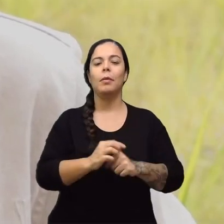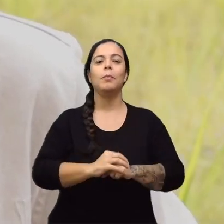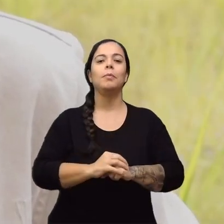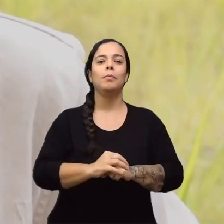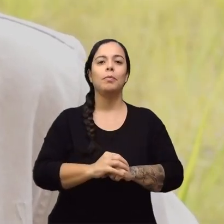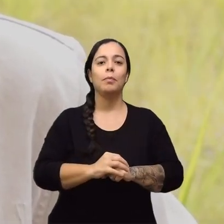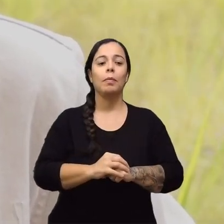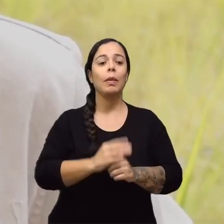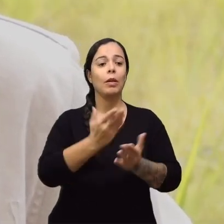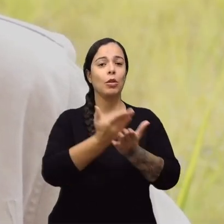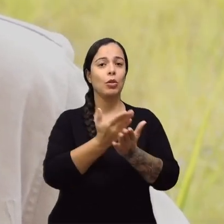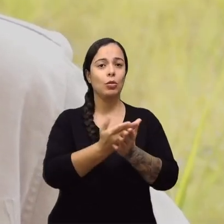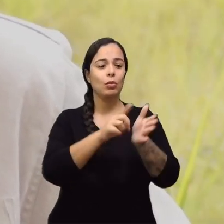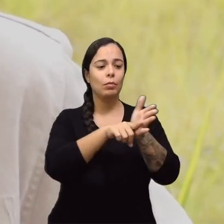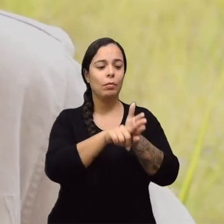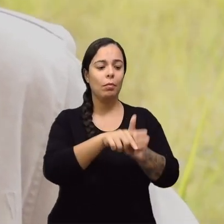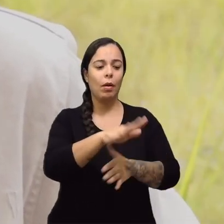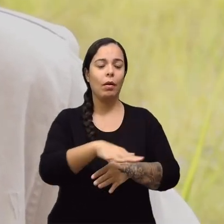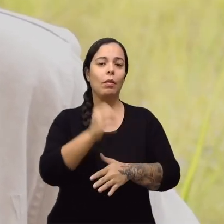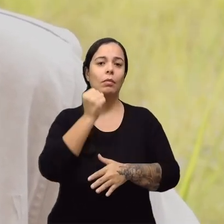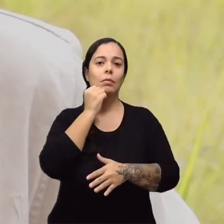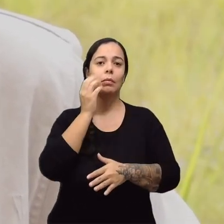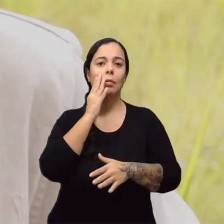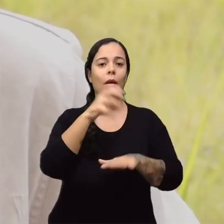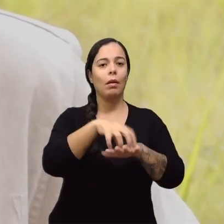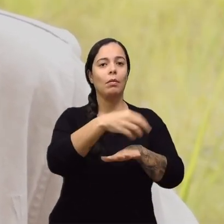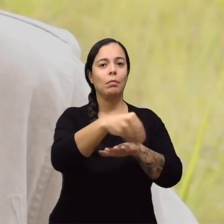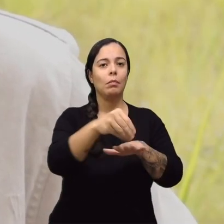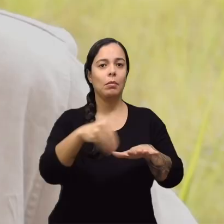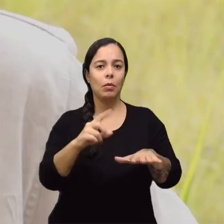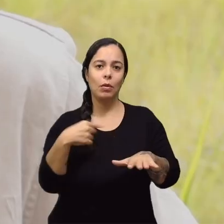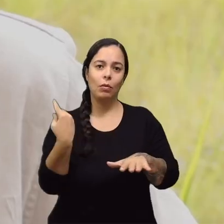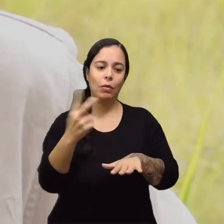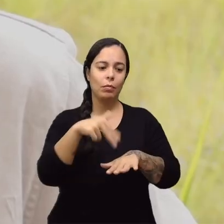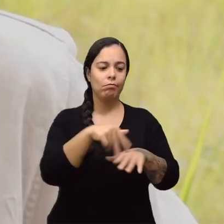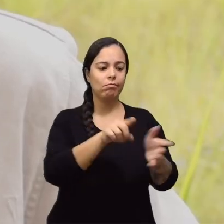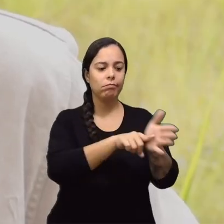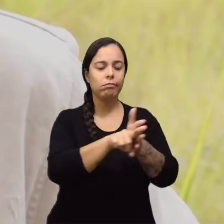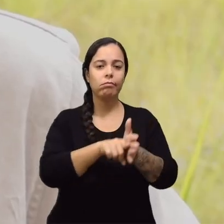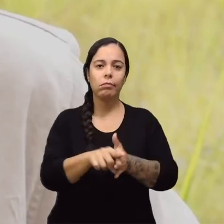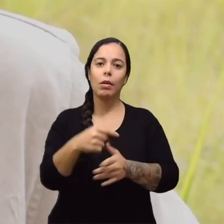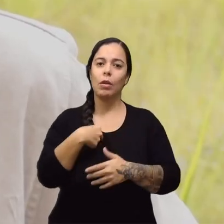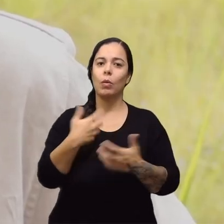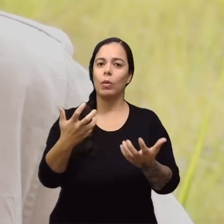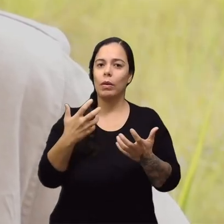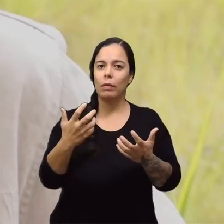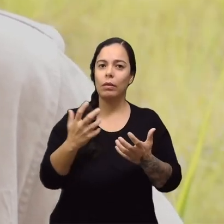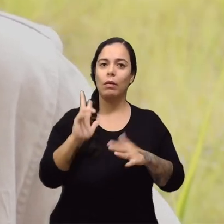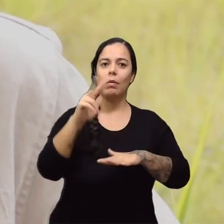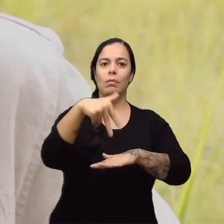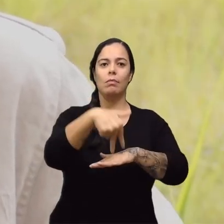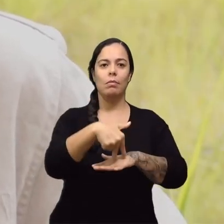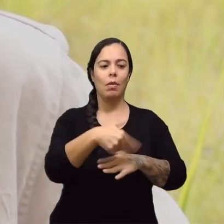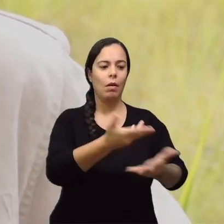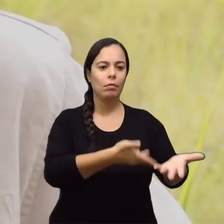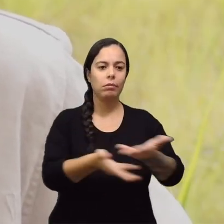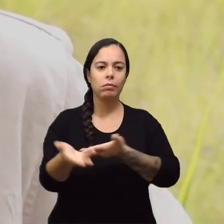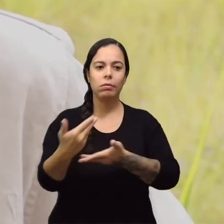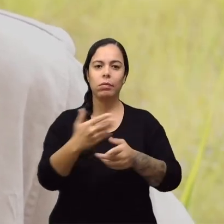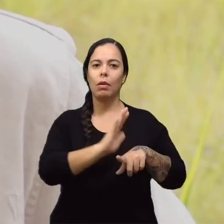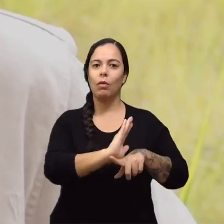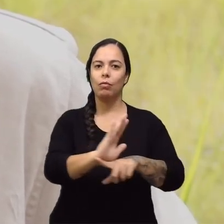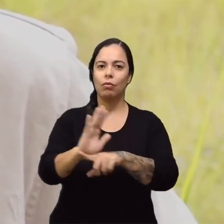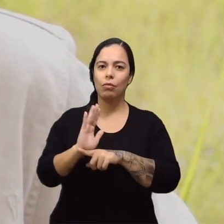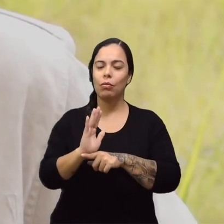desse sambaqui, né, desse sítio arqueológico. Então eu me dispus a vir, a estar colaborando, junto com